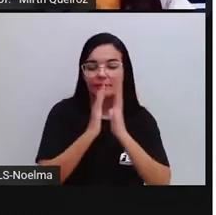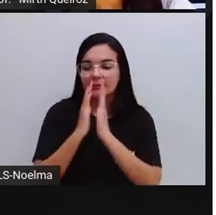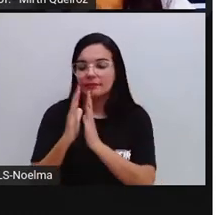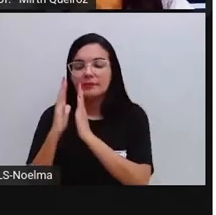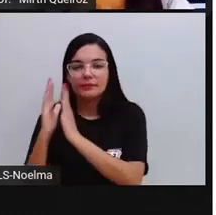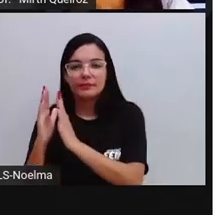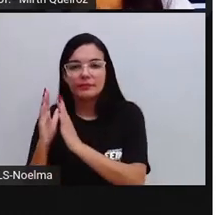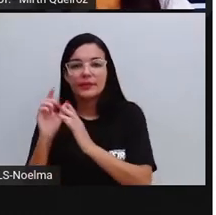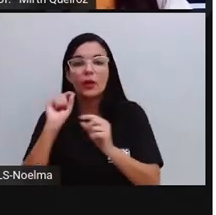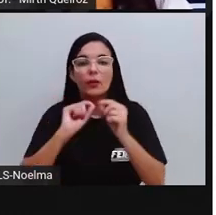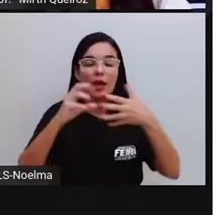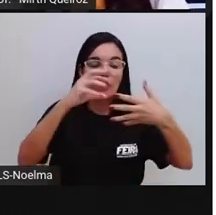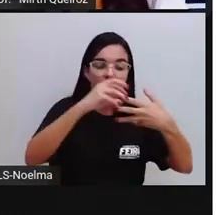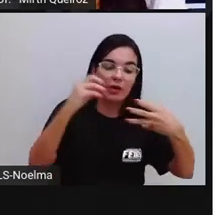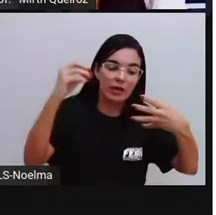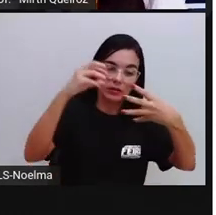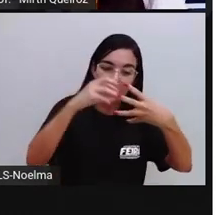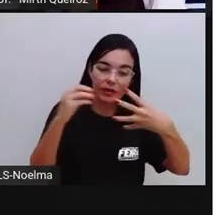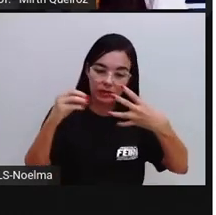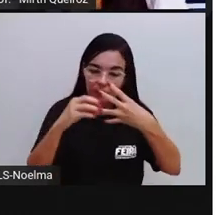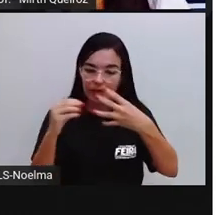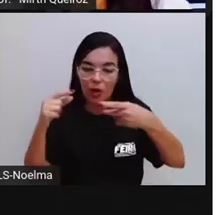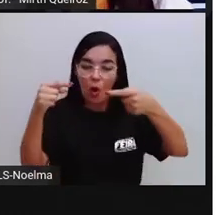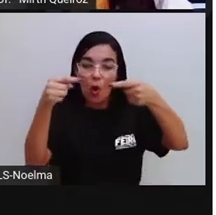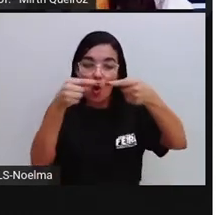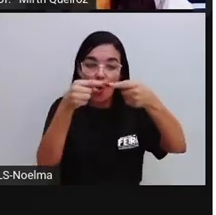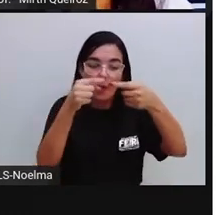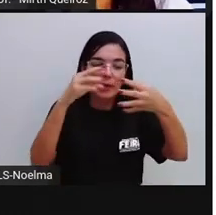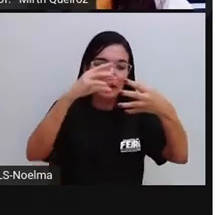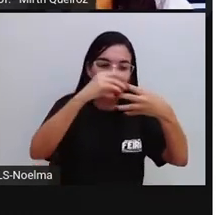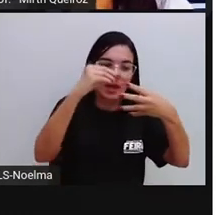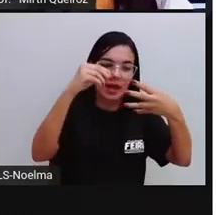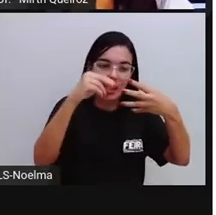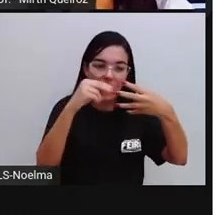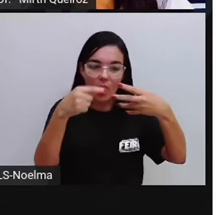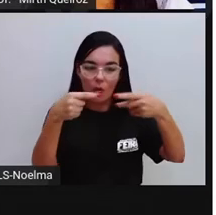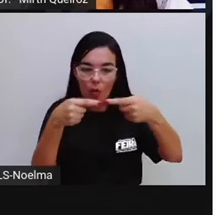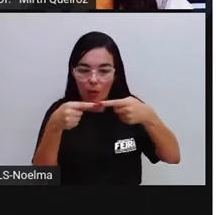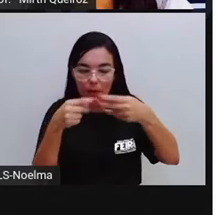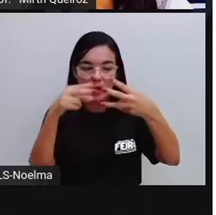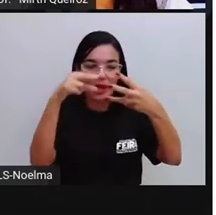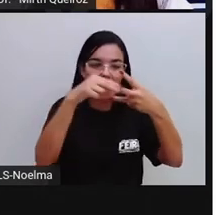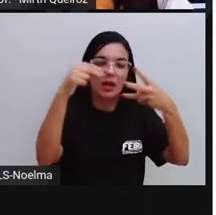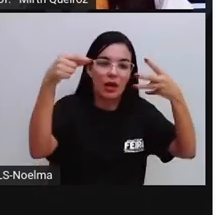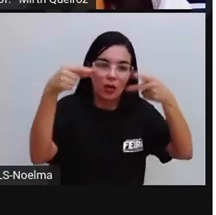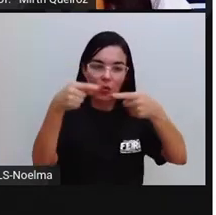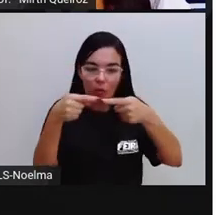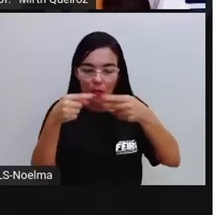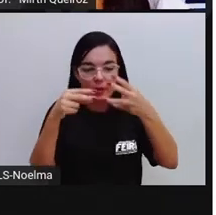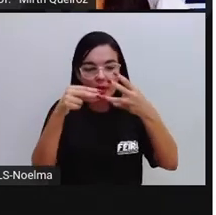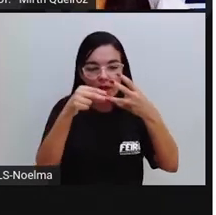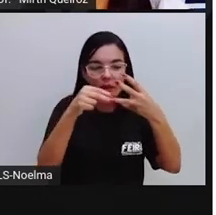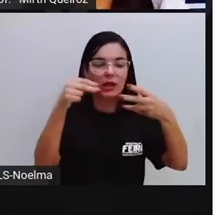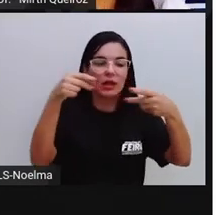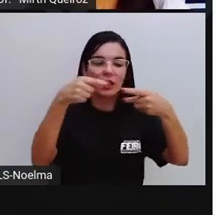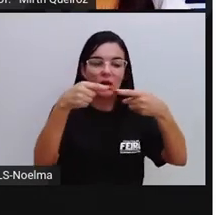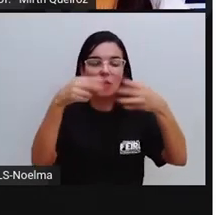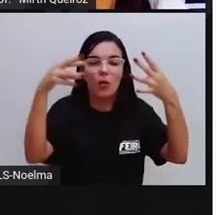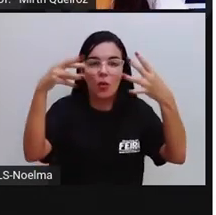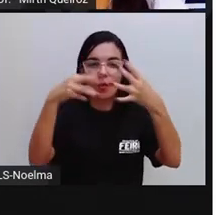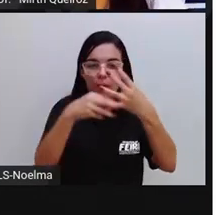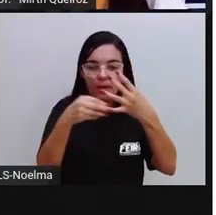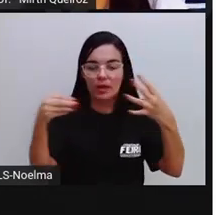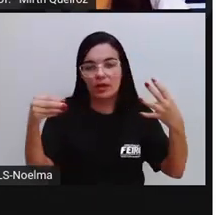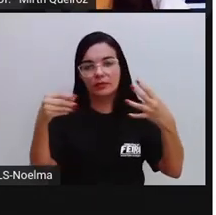que puxa o outro, para dar a coerência. Não basta apenas rimar, tem que ter coerência, como diz a